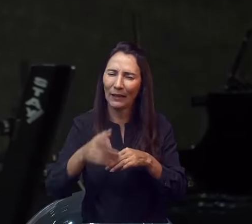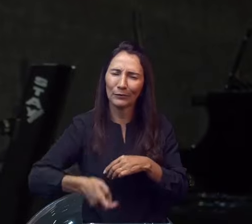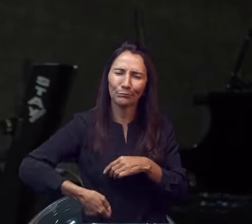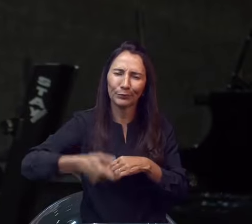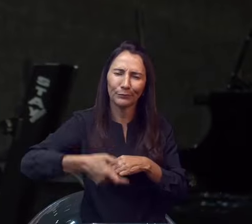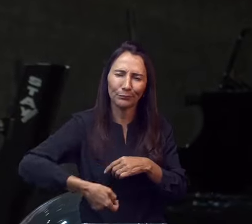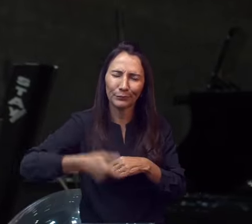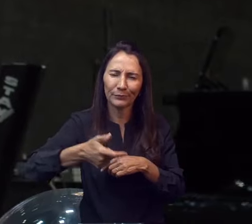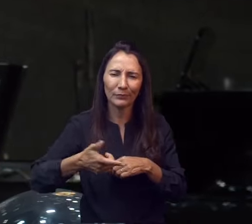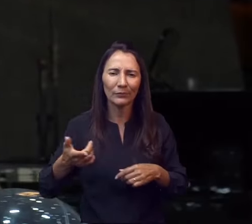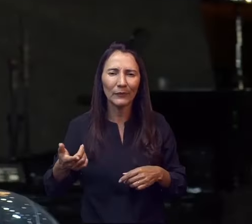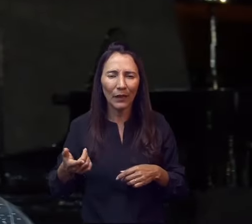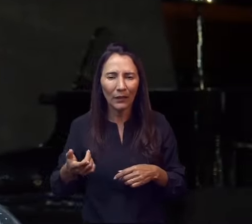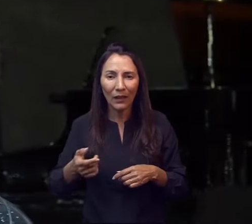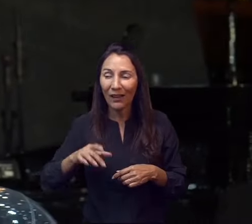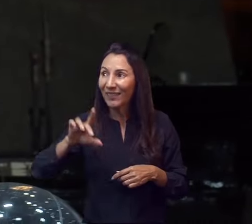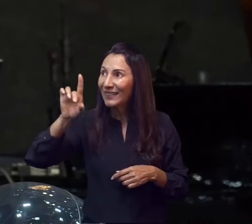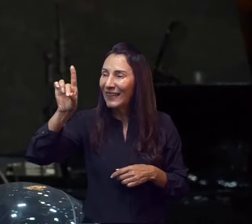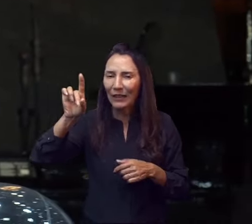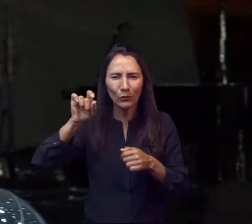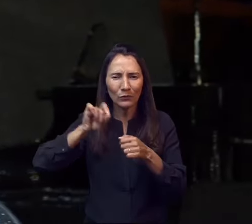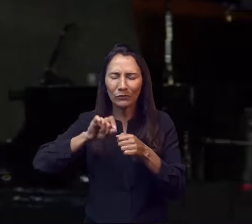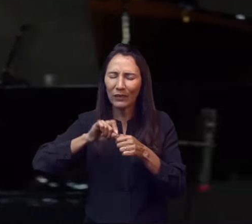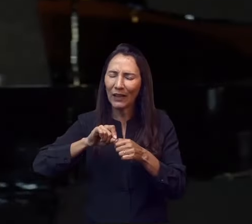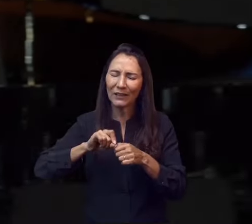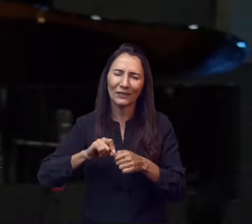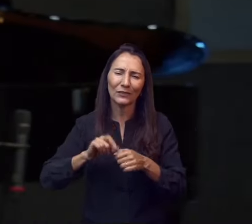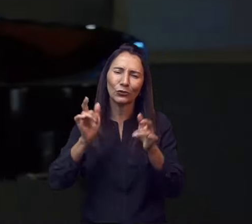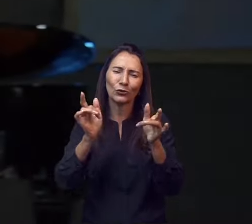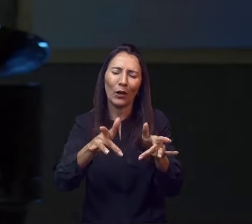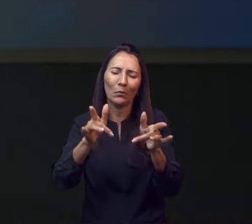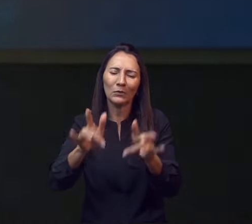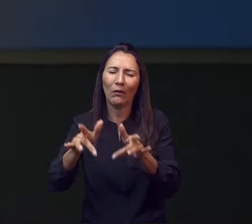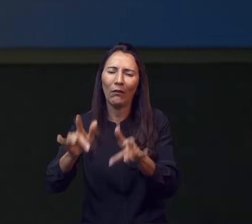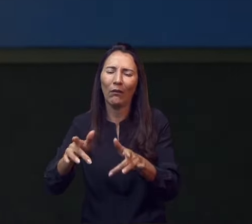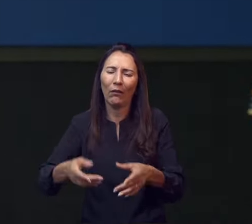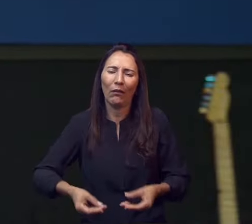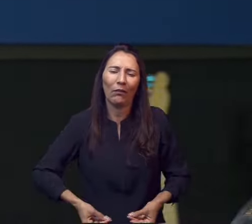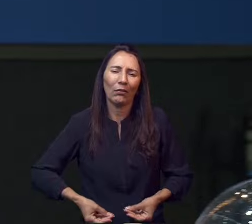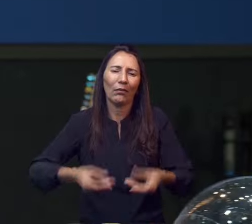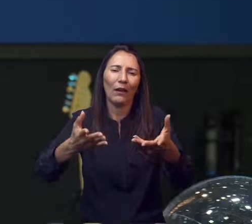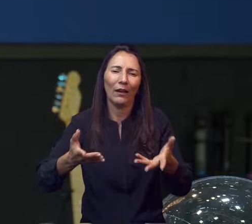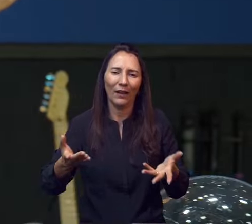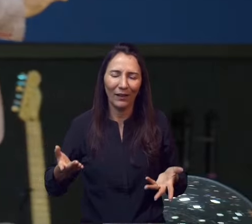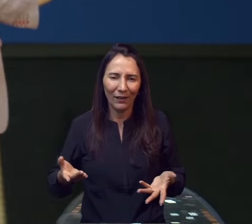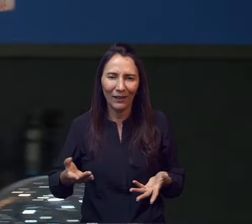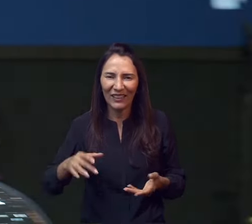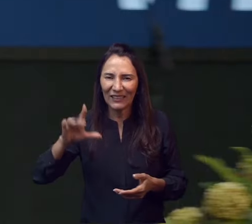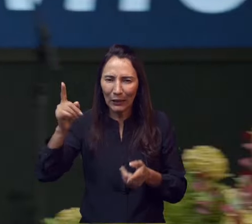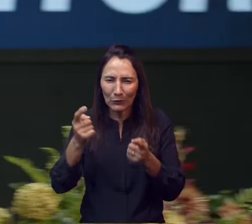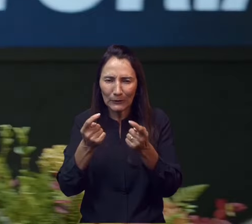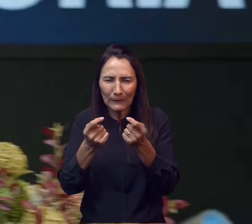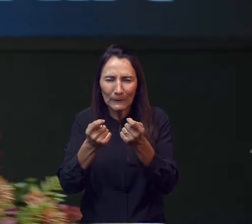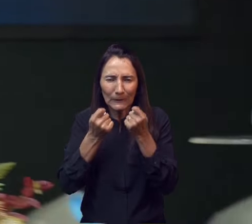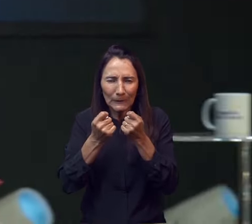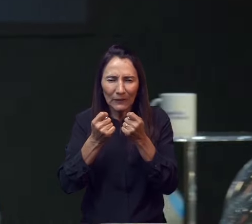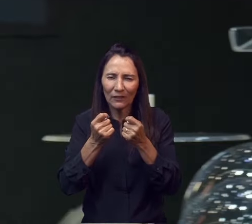na medida exata Deus sempre faz com sobra Deus não é mesquinho Deus não é